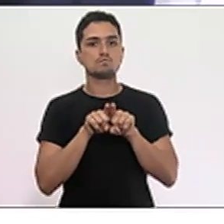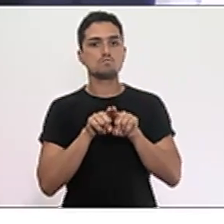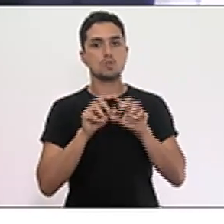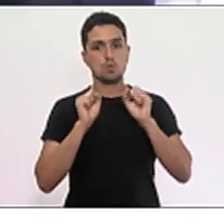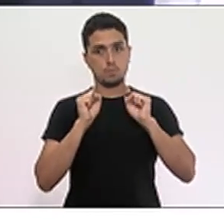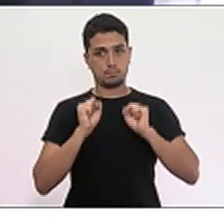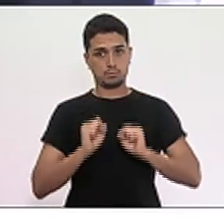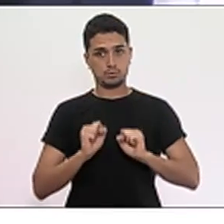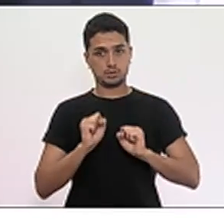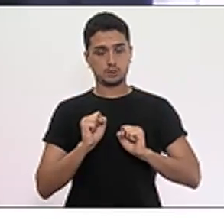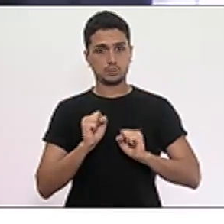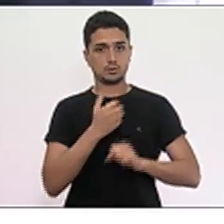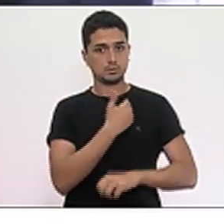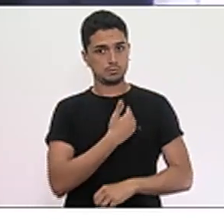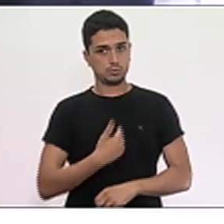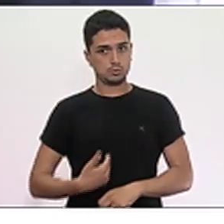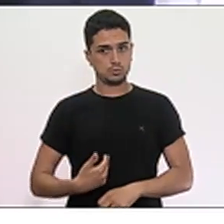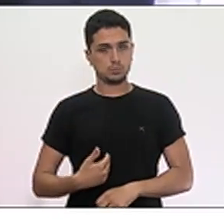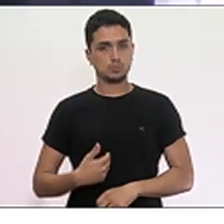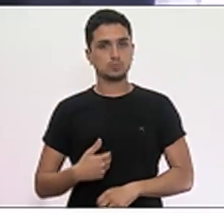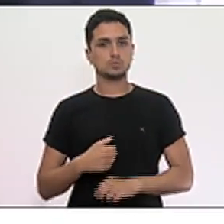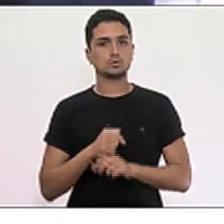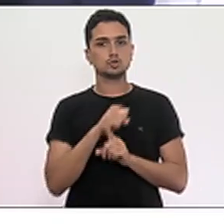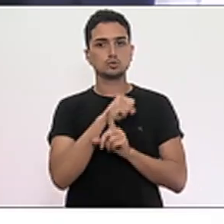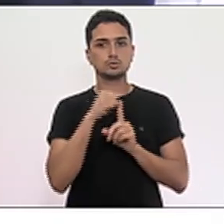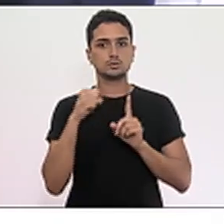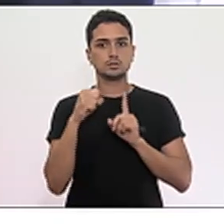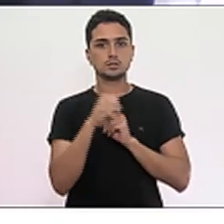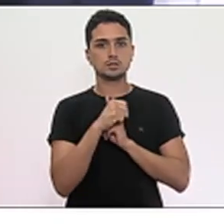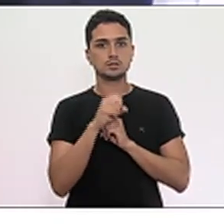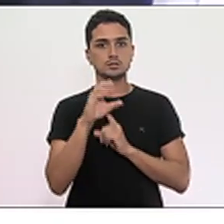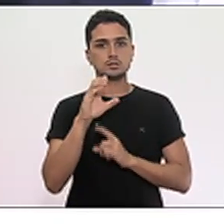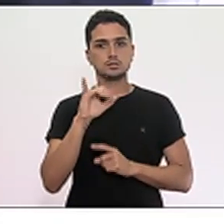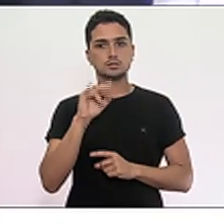civil que aqui a PEDEMA representa.